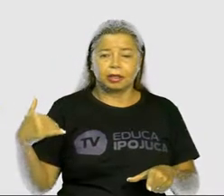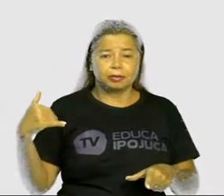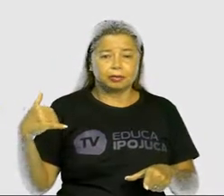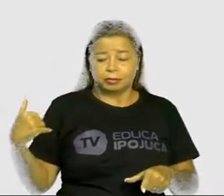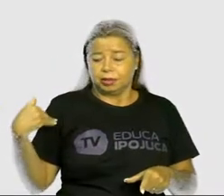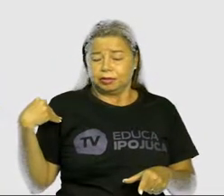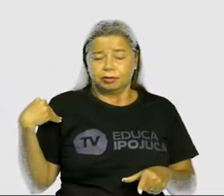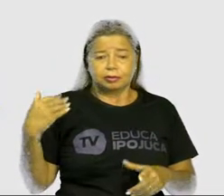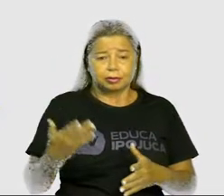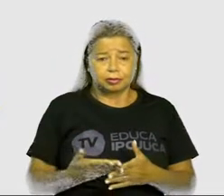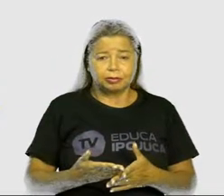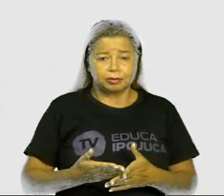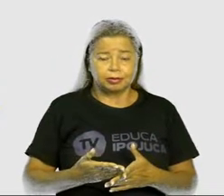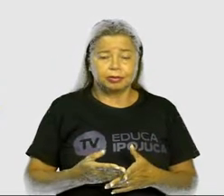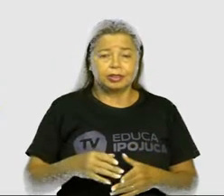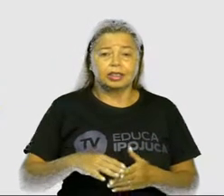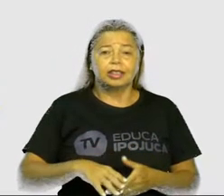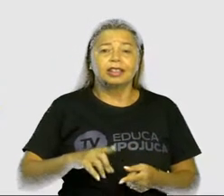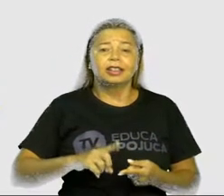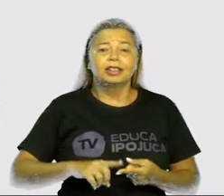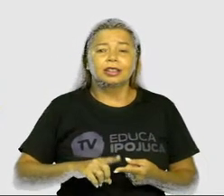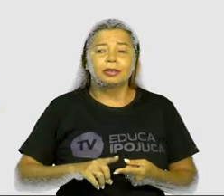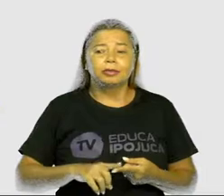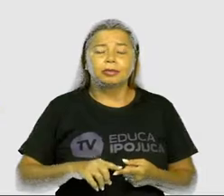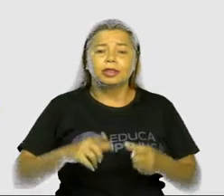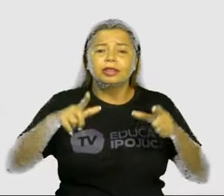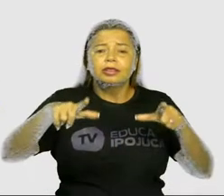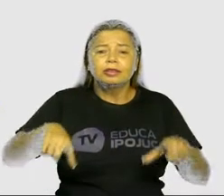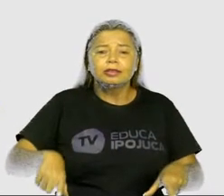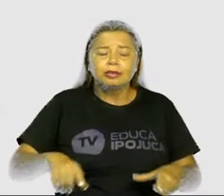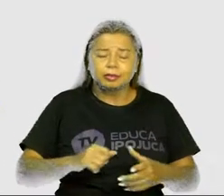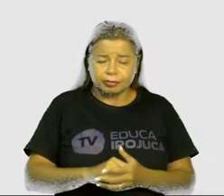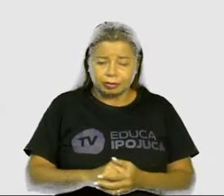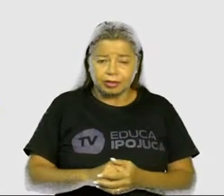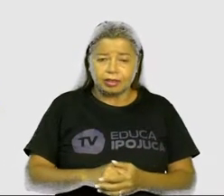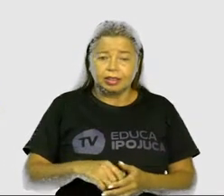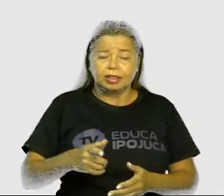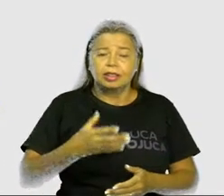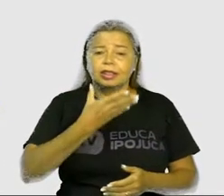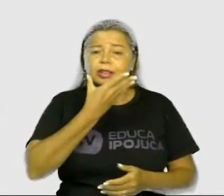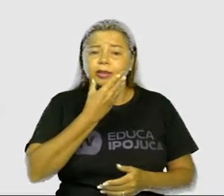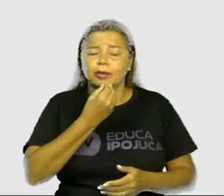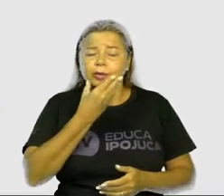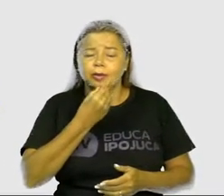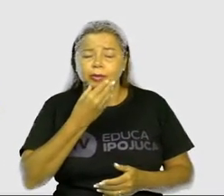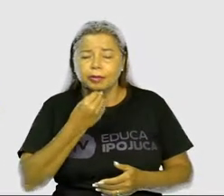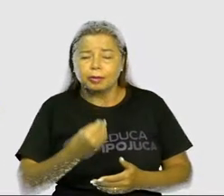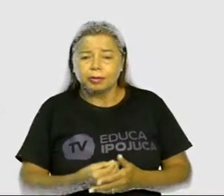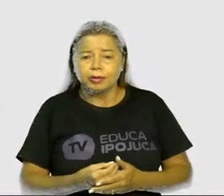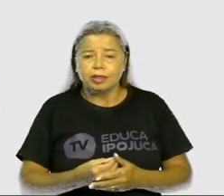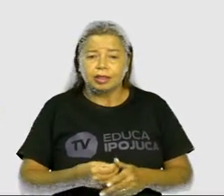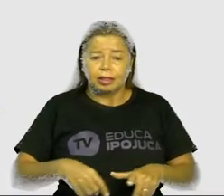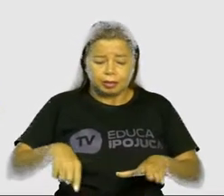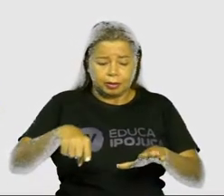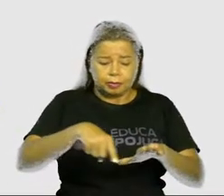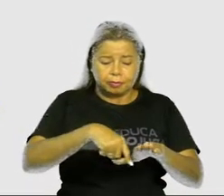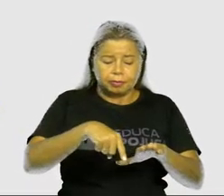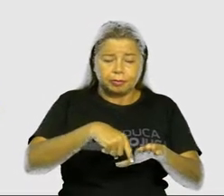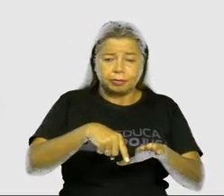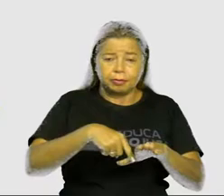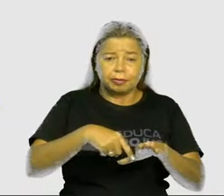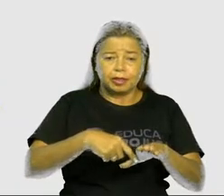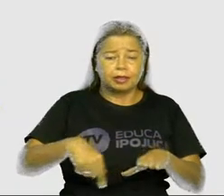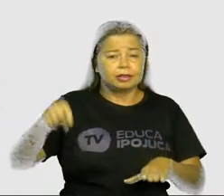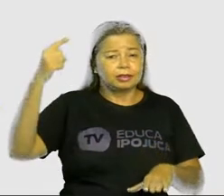os pés estão na cabeça. E na casa do pirata, numa ilha